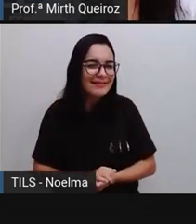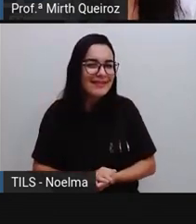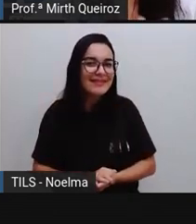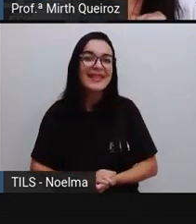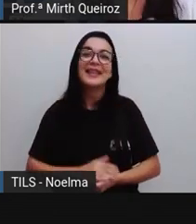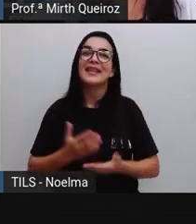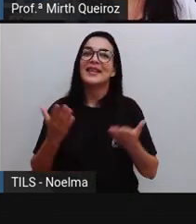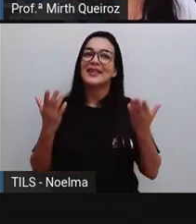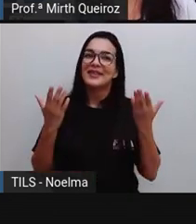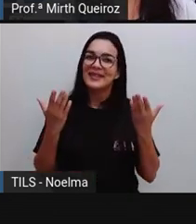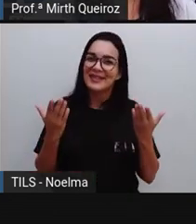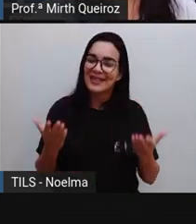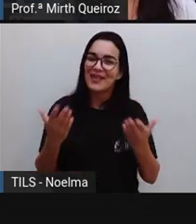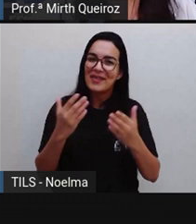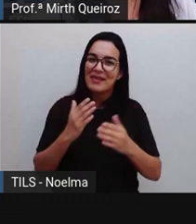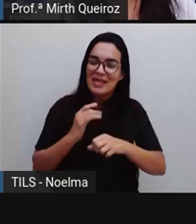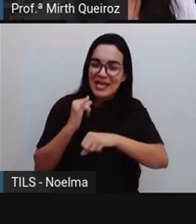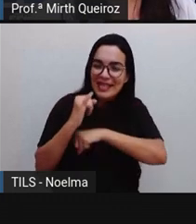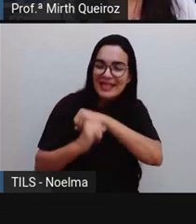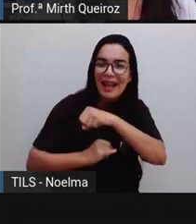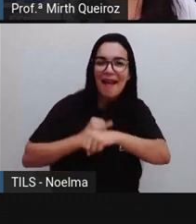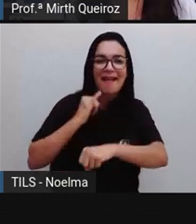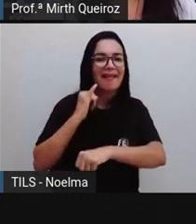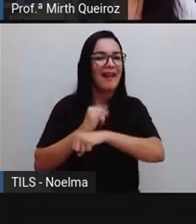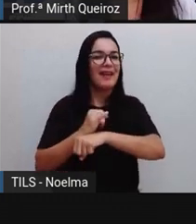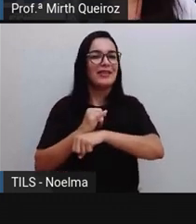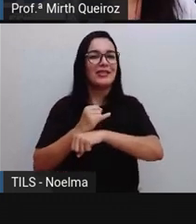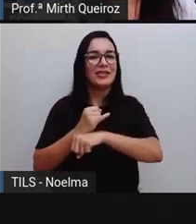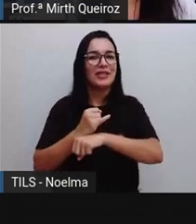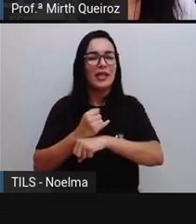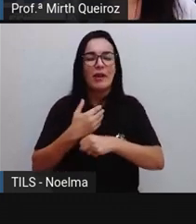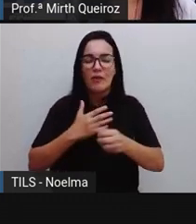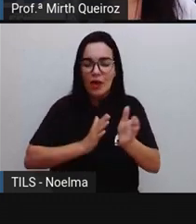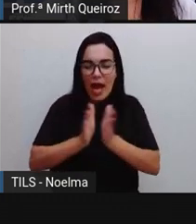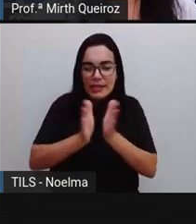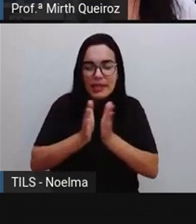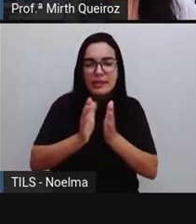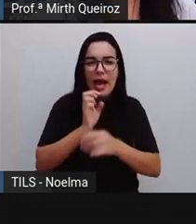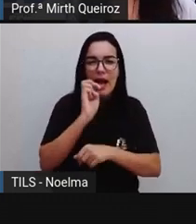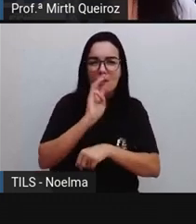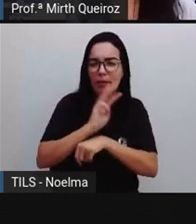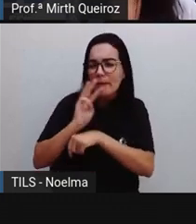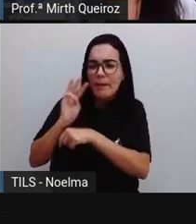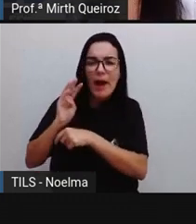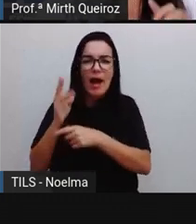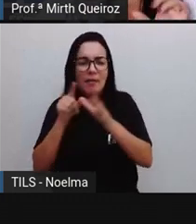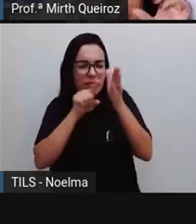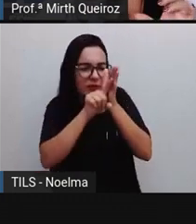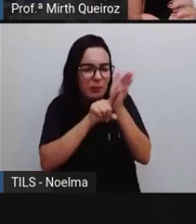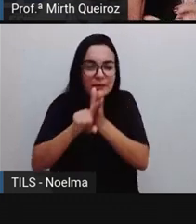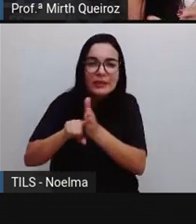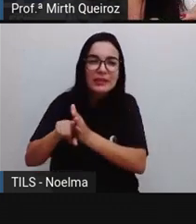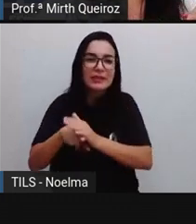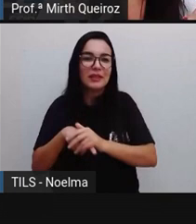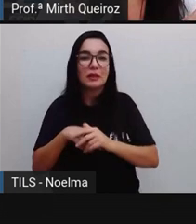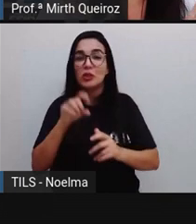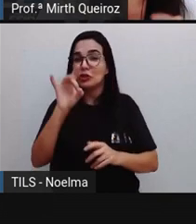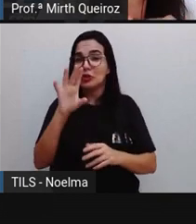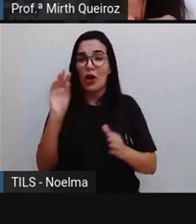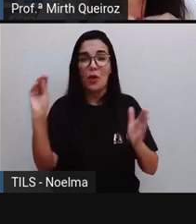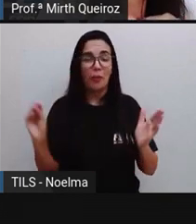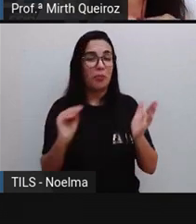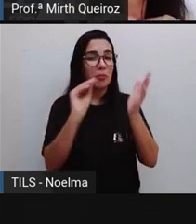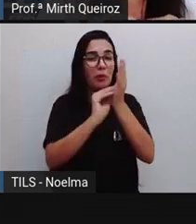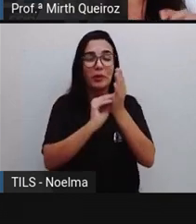ó, na internet, né? A gente vai acessar ali a internet para que a gente simplesmente coloca a palavrinha